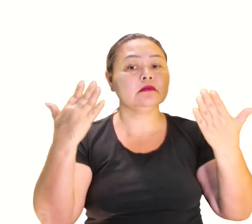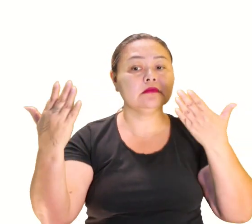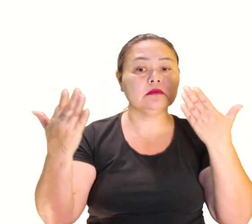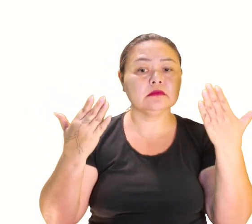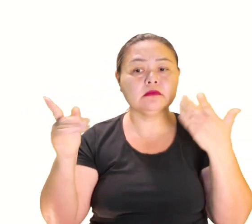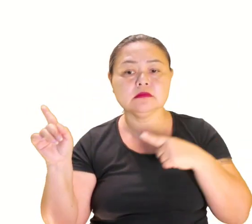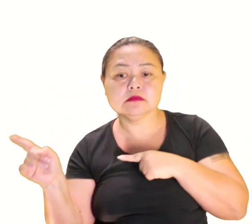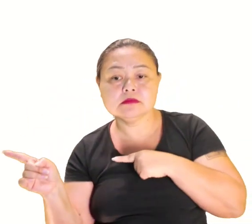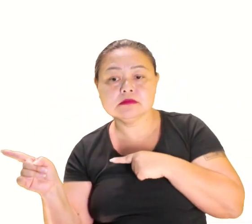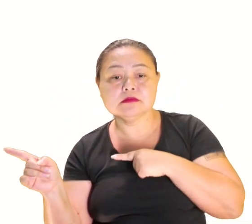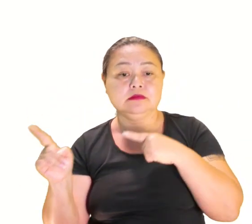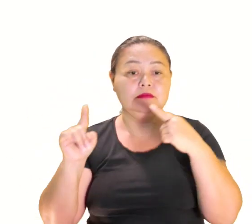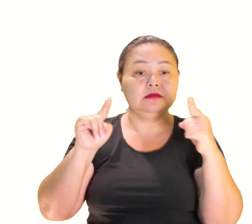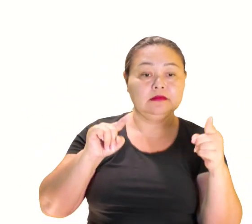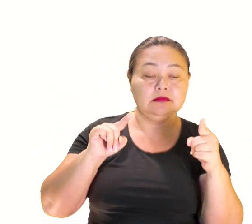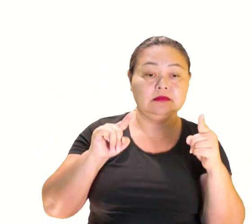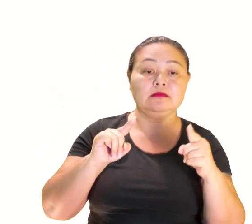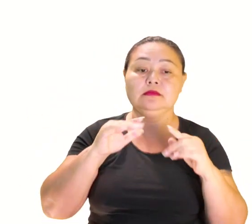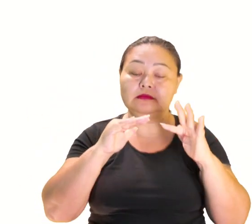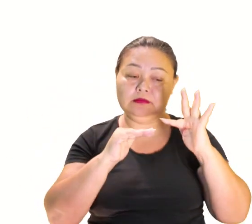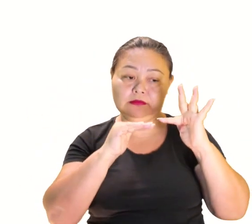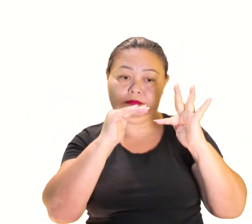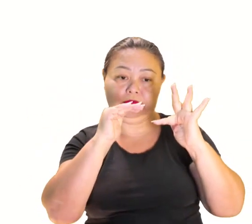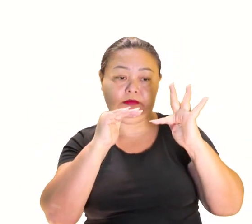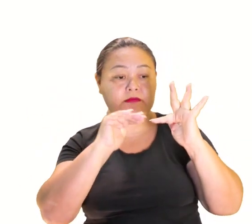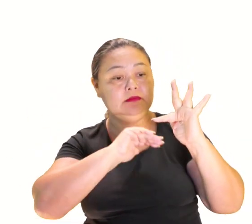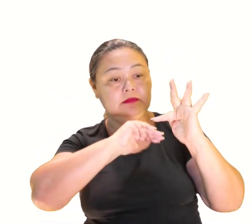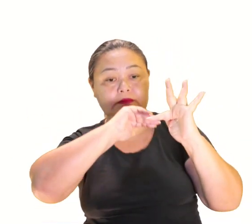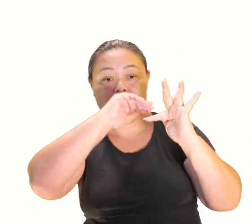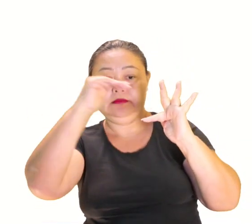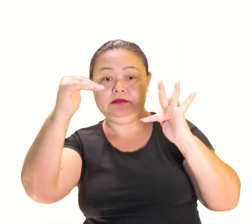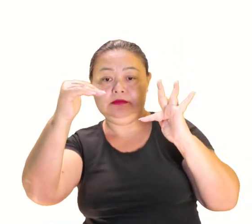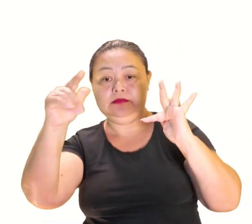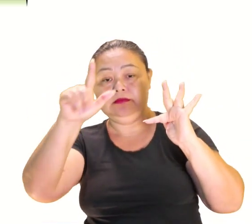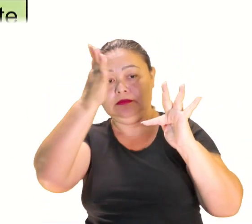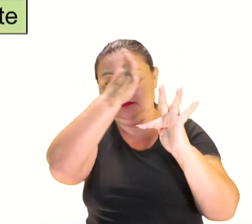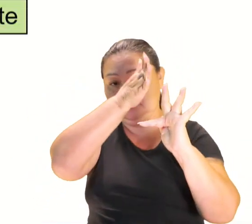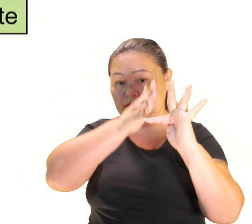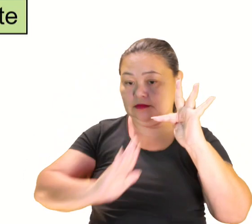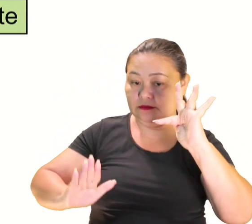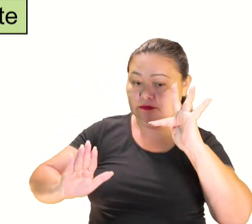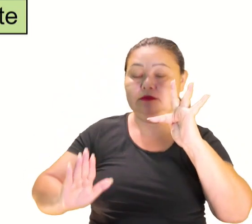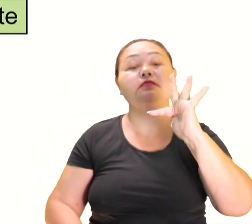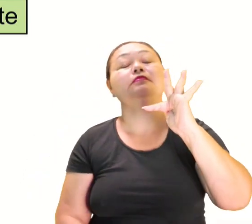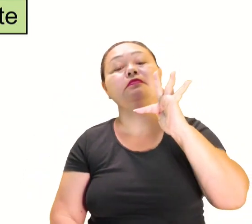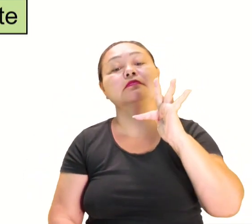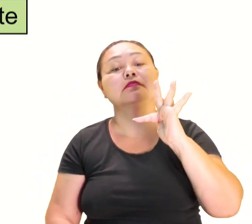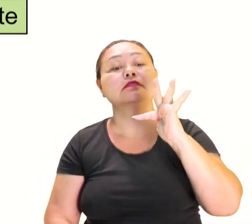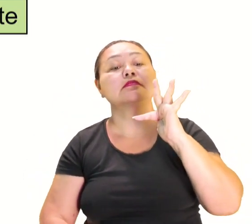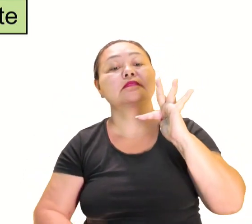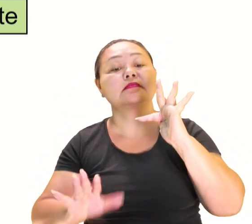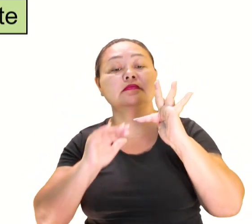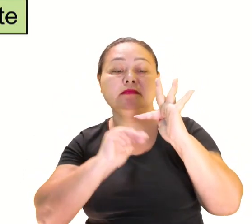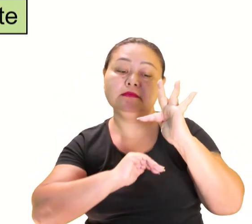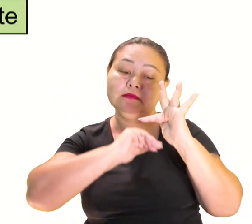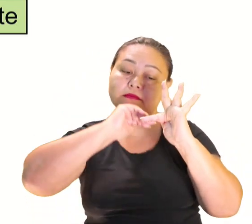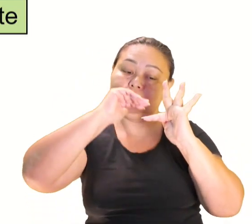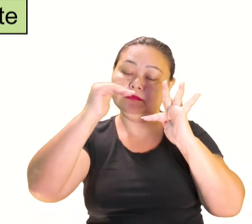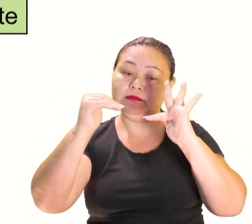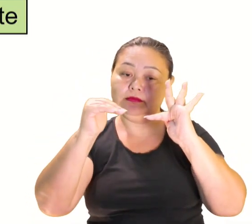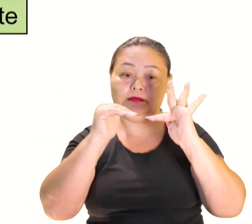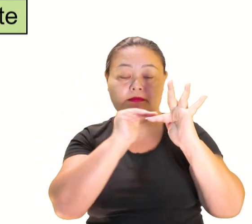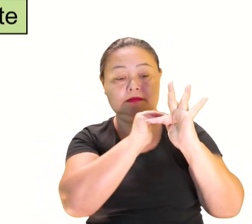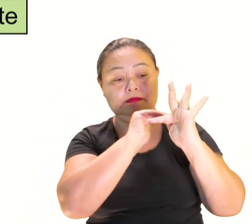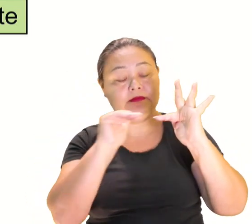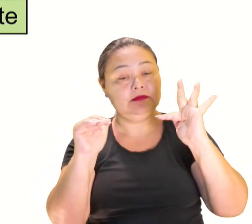os gráficos, né? A gente vê quando ele é crescente e quando ela é decrescente, né? Crescente, a